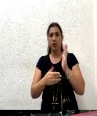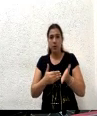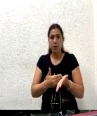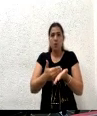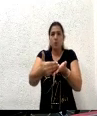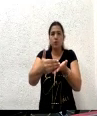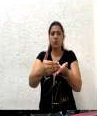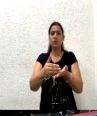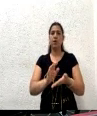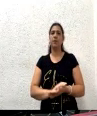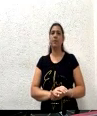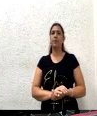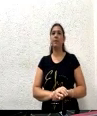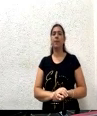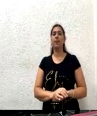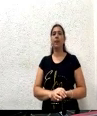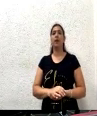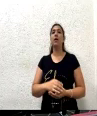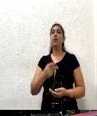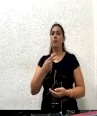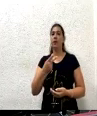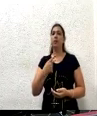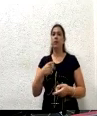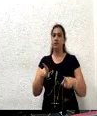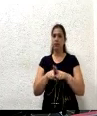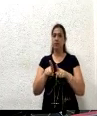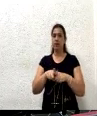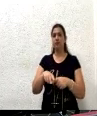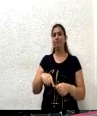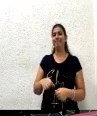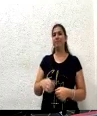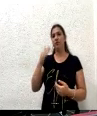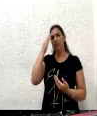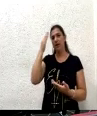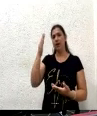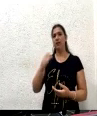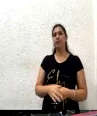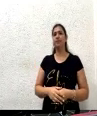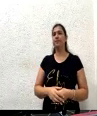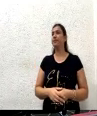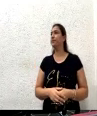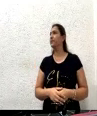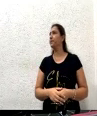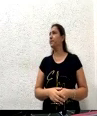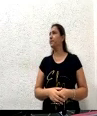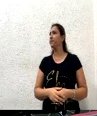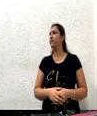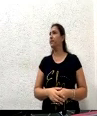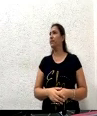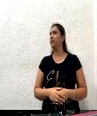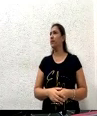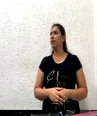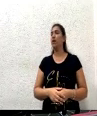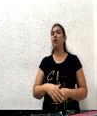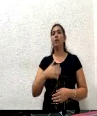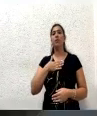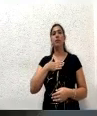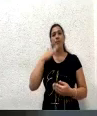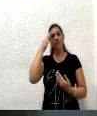Então, somente isso, né, para não ser injusto também. Obrigado, viu, Josias. Só isso, presidente. Obrigado, vereador.